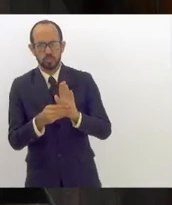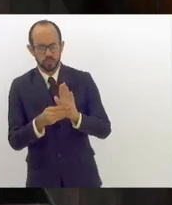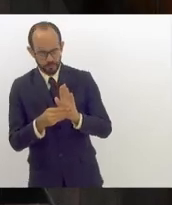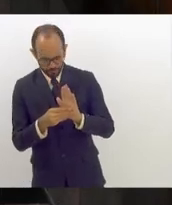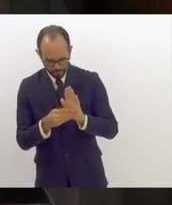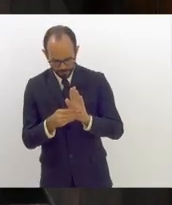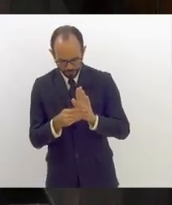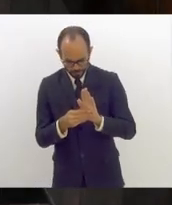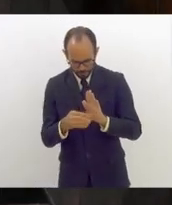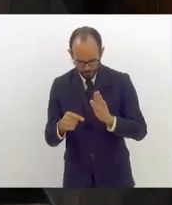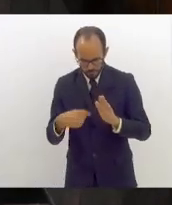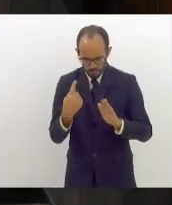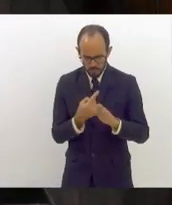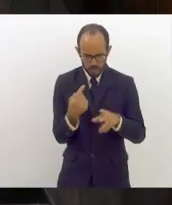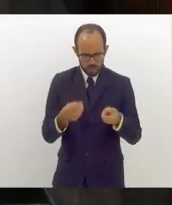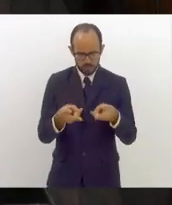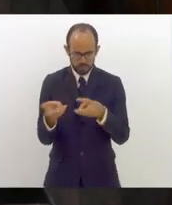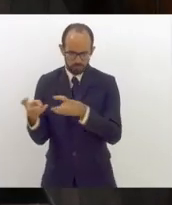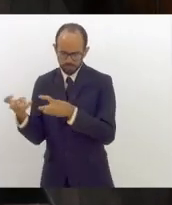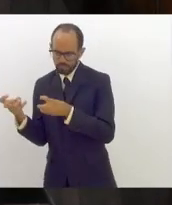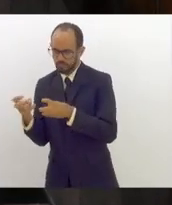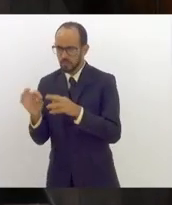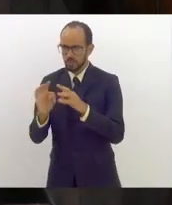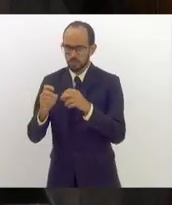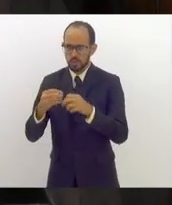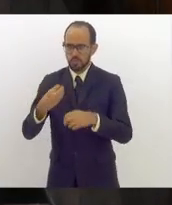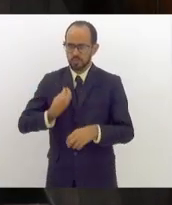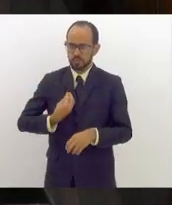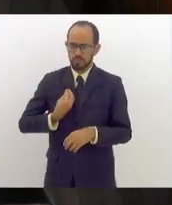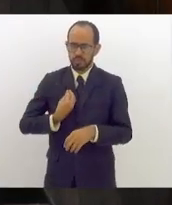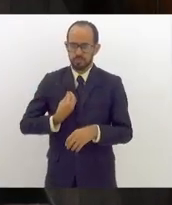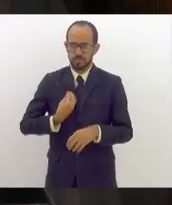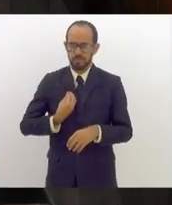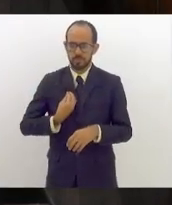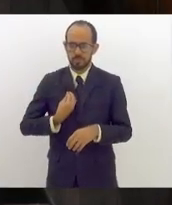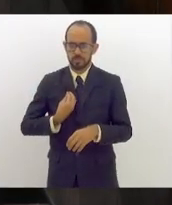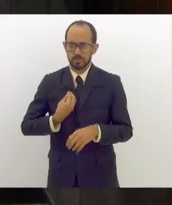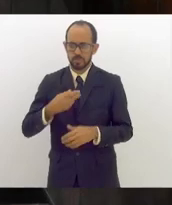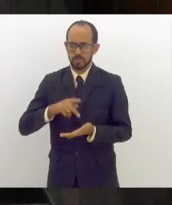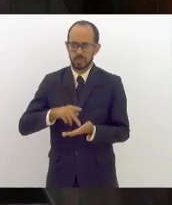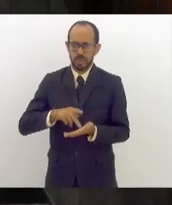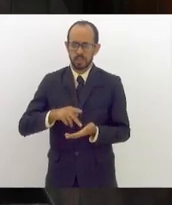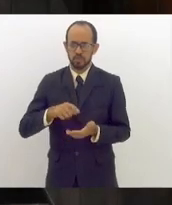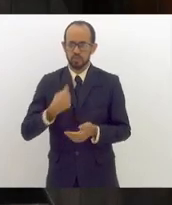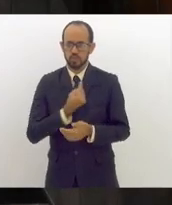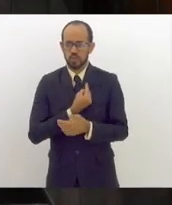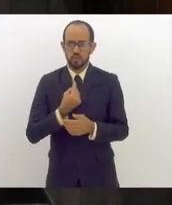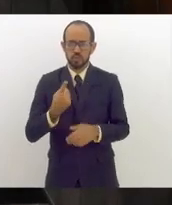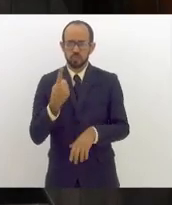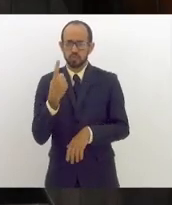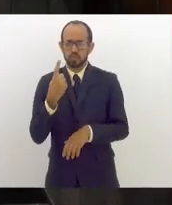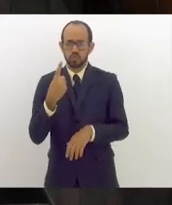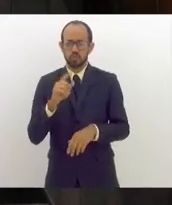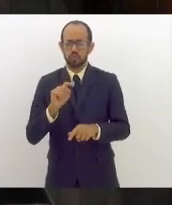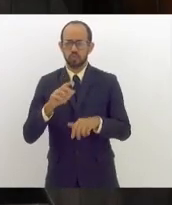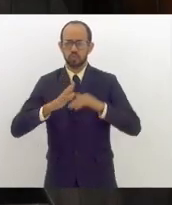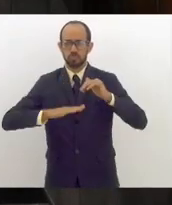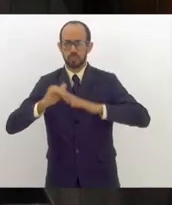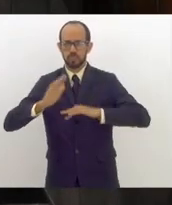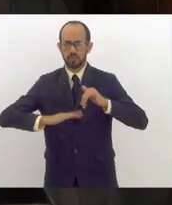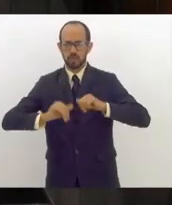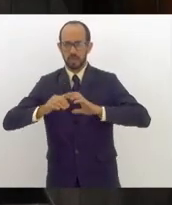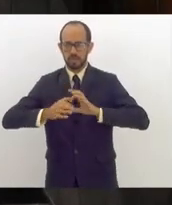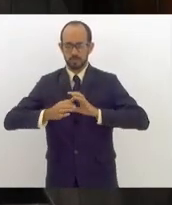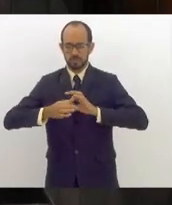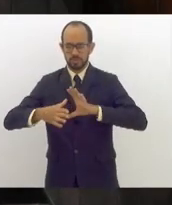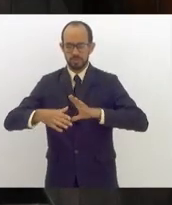tem escutado aqui brilhantemente todos os participantes é na verdade nós somos os únicos profissionais liberais